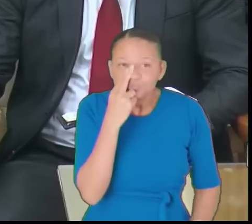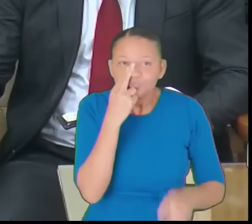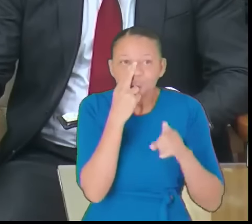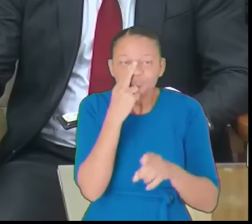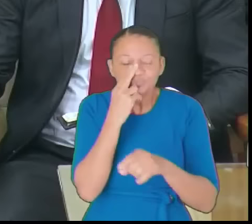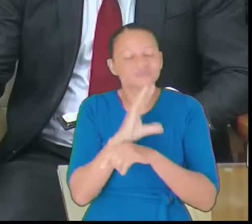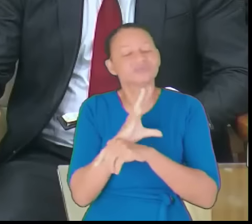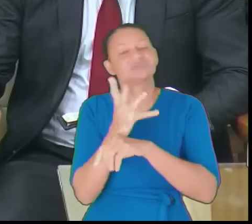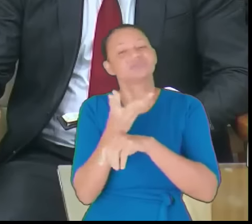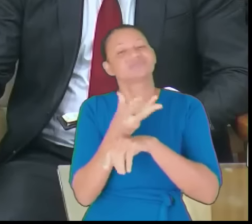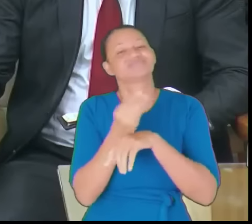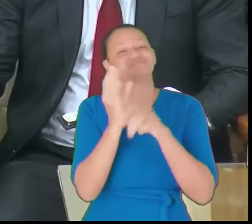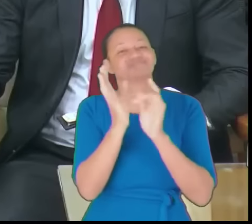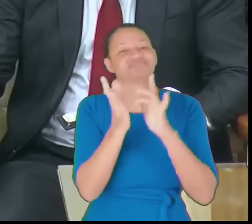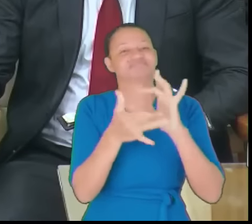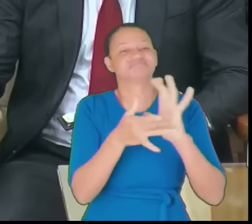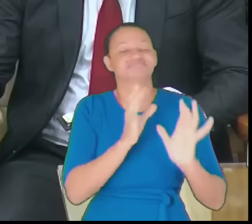a igreja de Jesus.